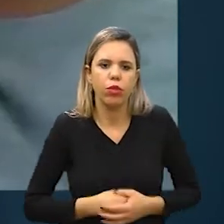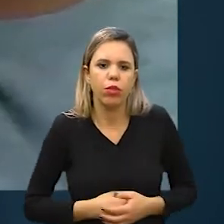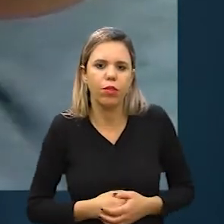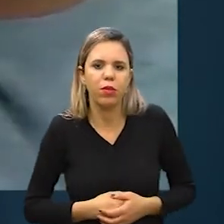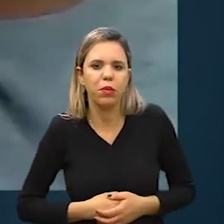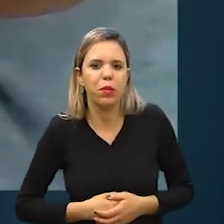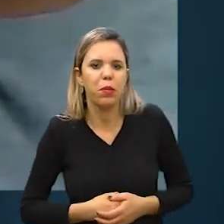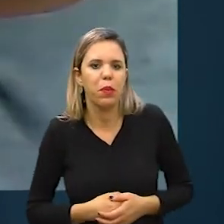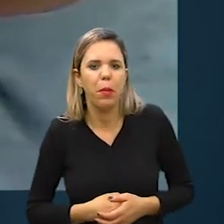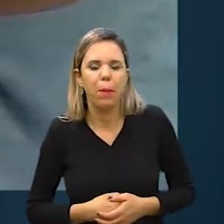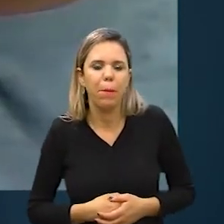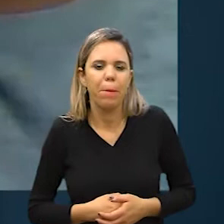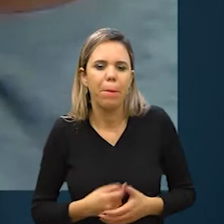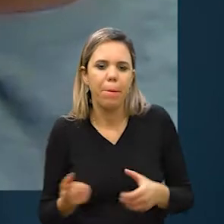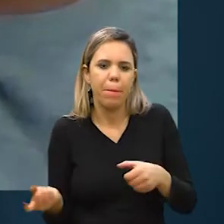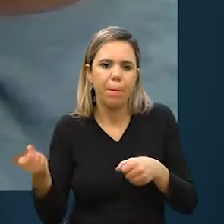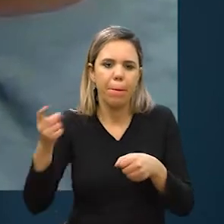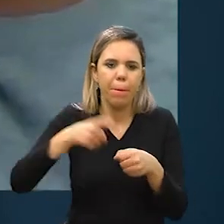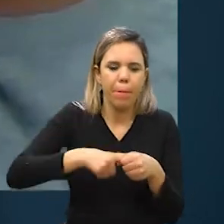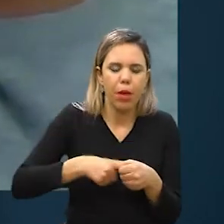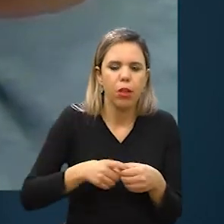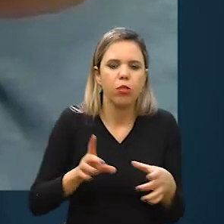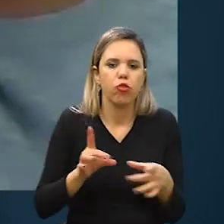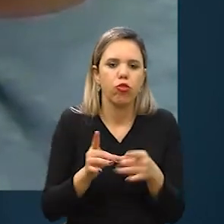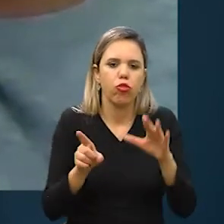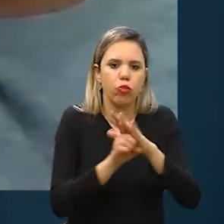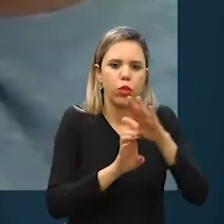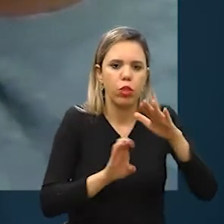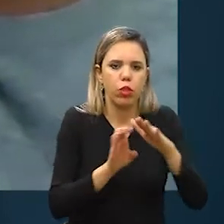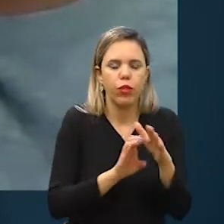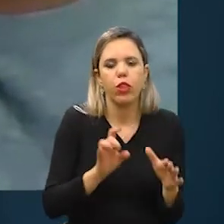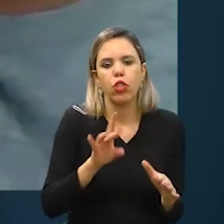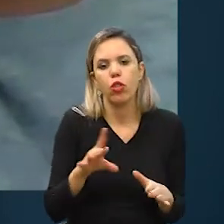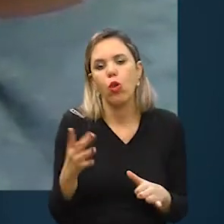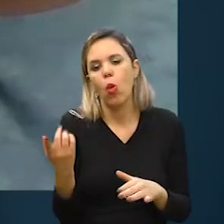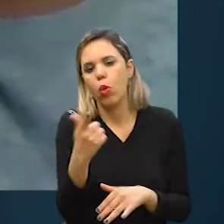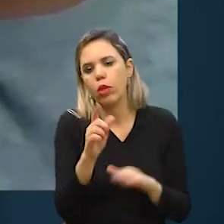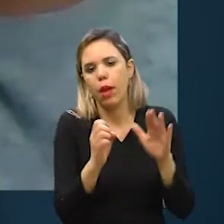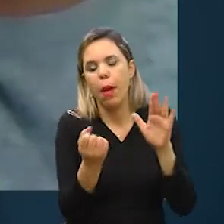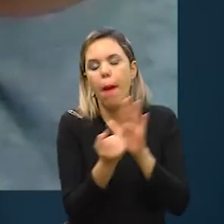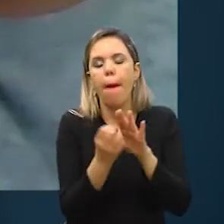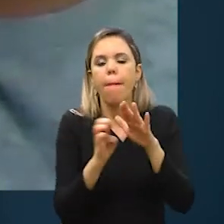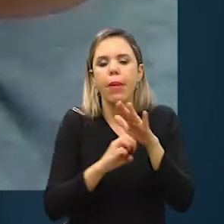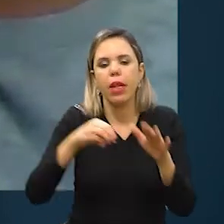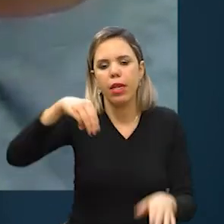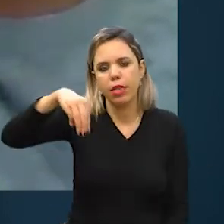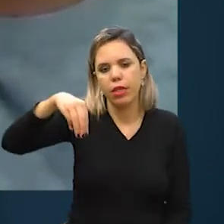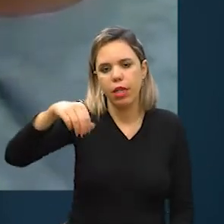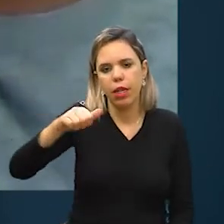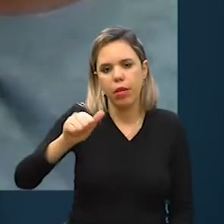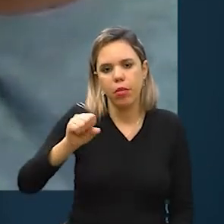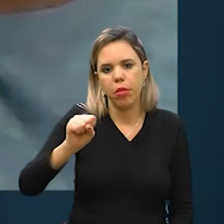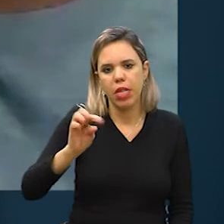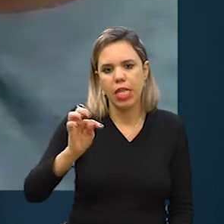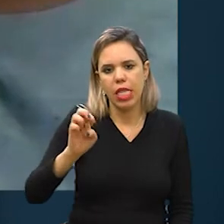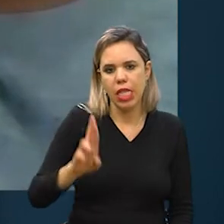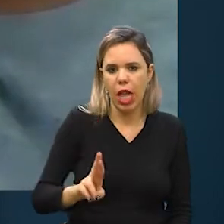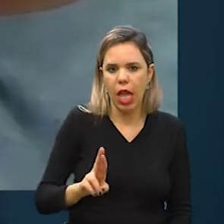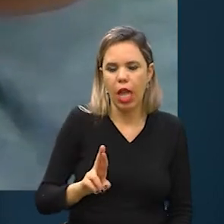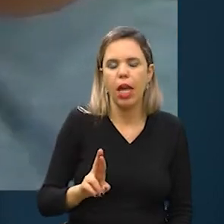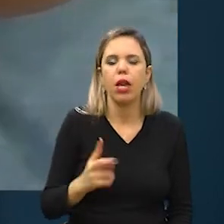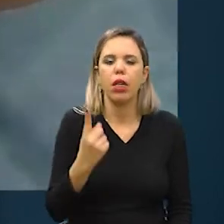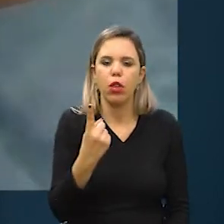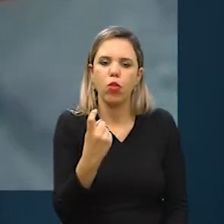parte, eu tive que devolver a sociedade e fiquei com a Masters. O que é a Master? É um